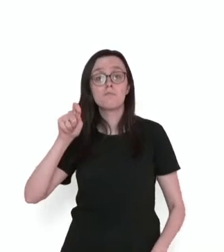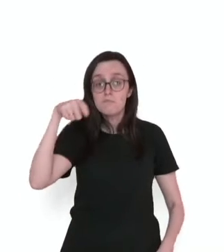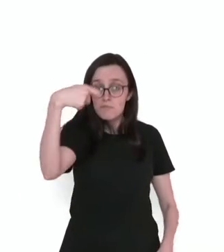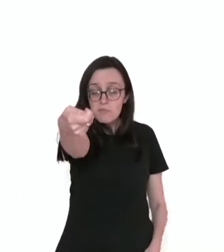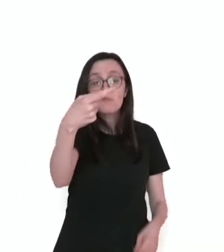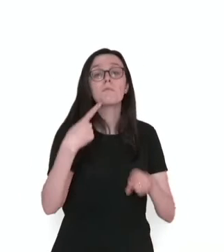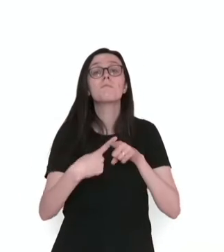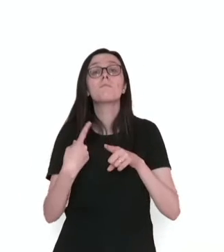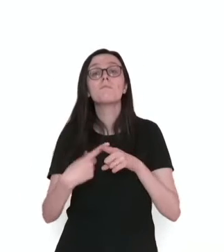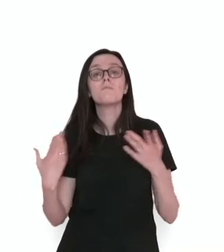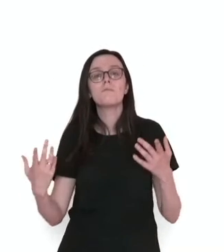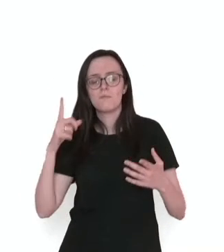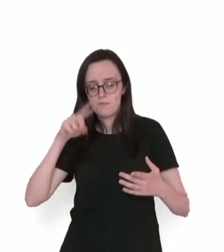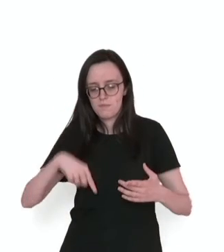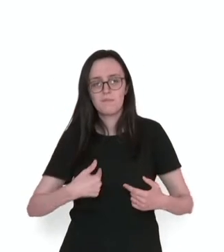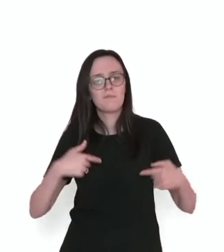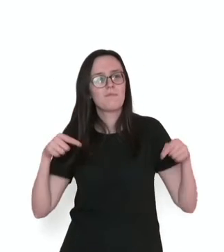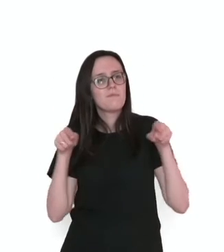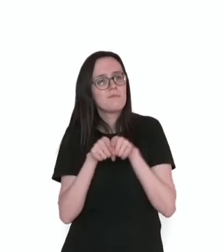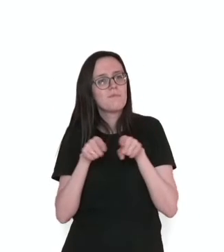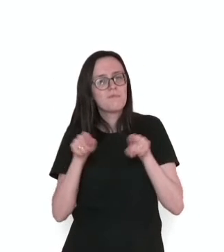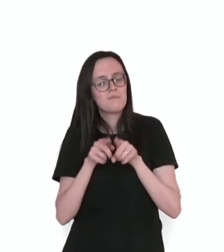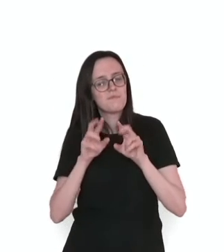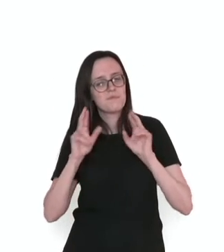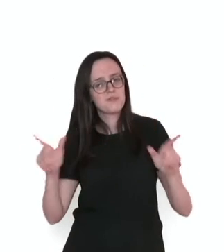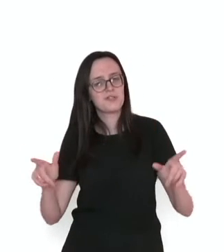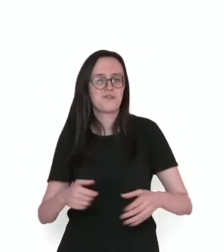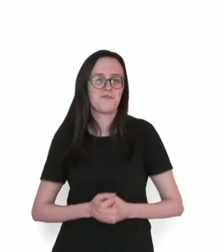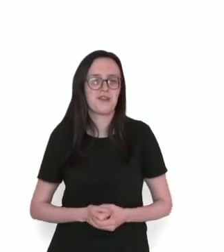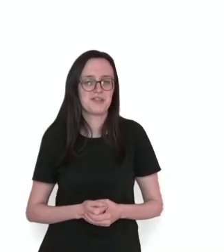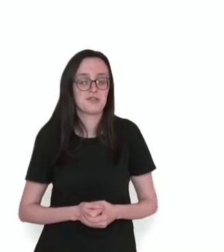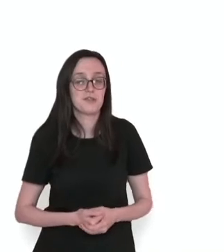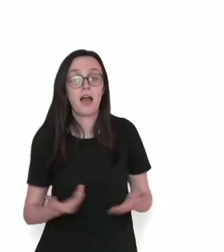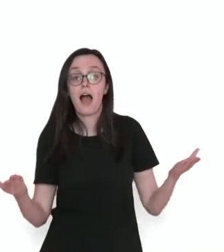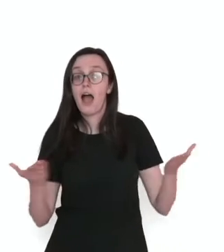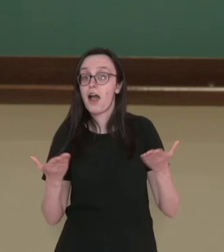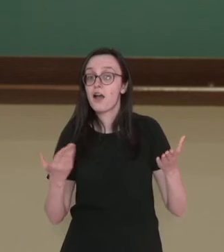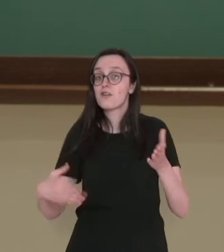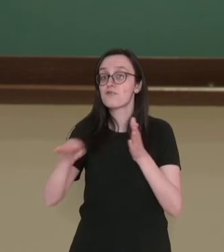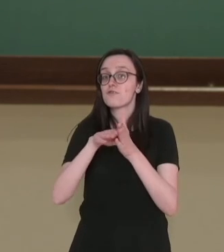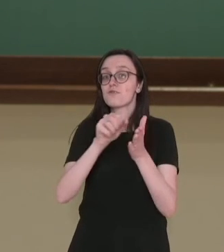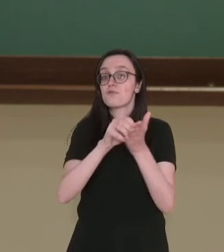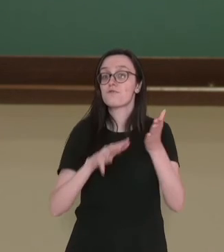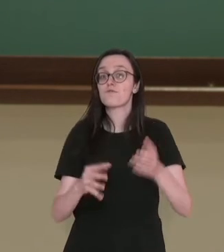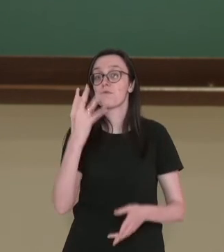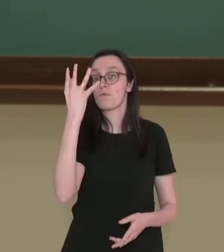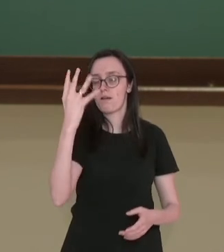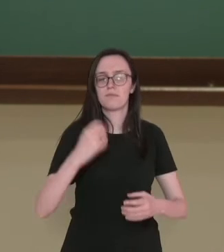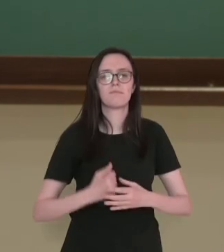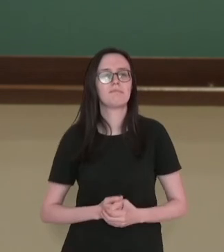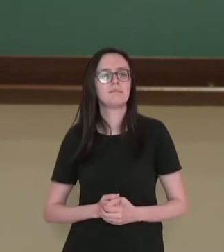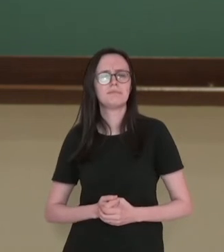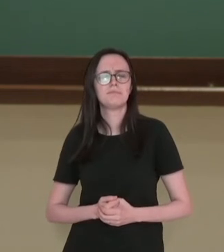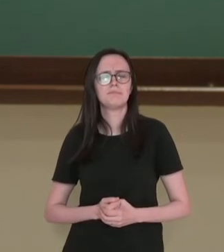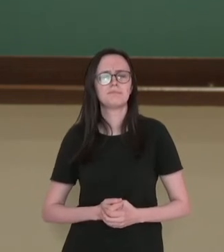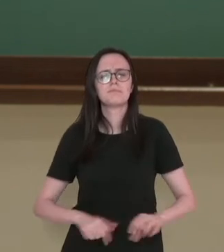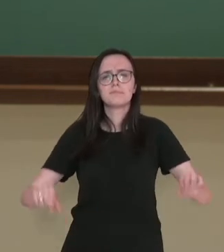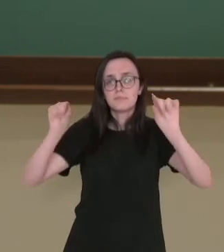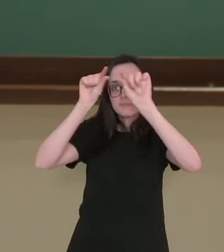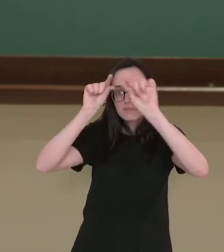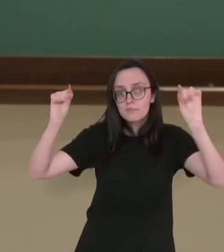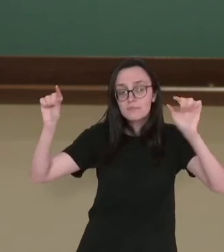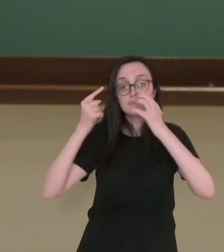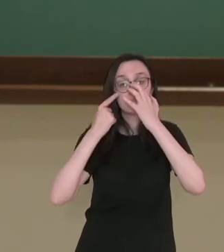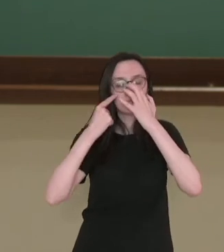por também ser diferente. Chegamos aí, atividade 4. No verso